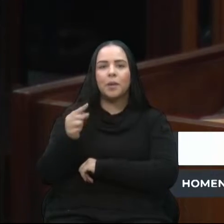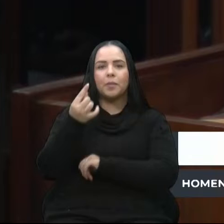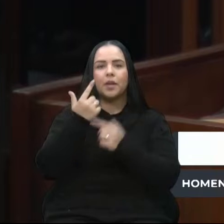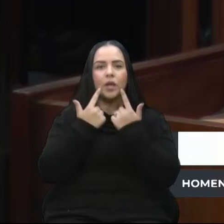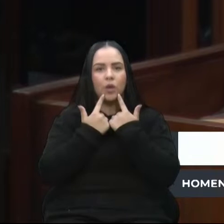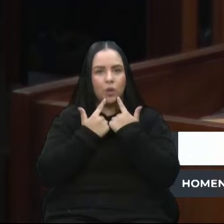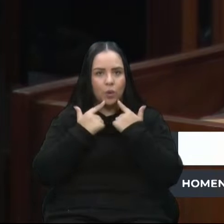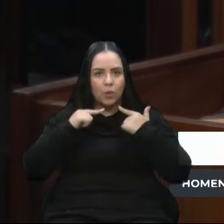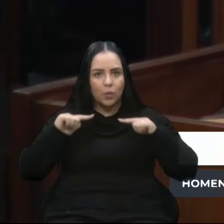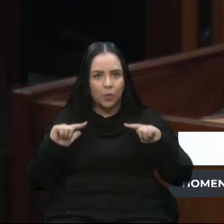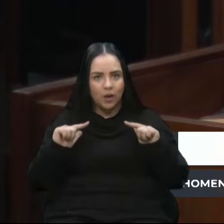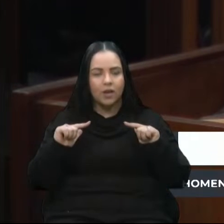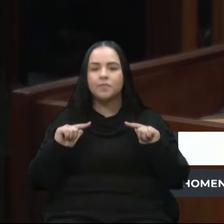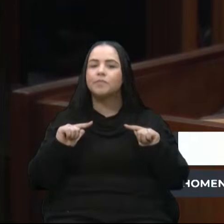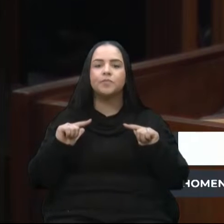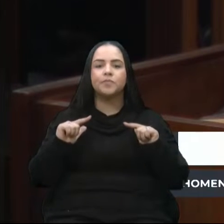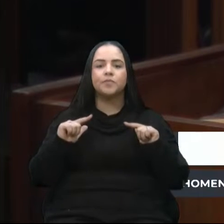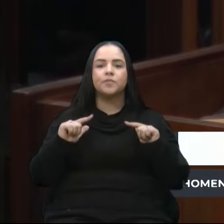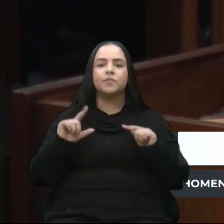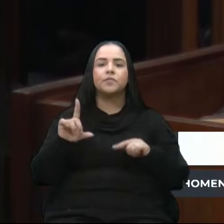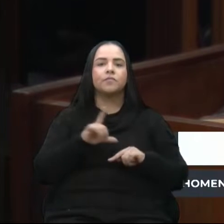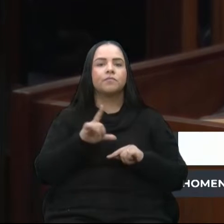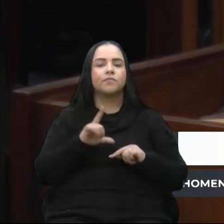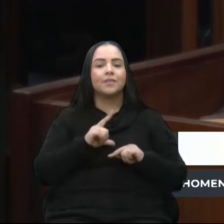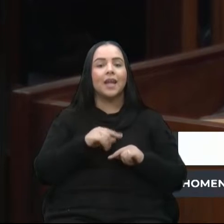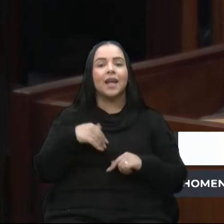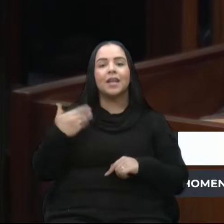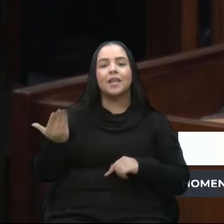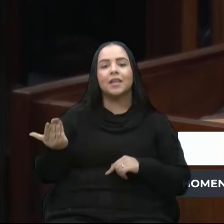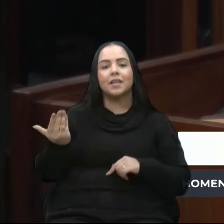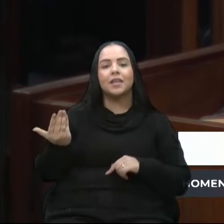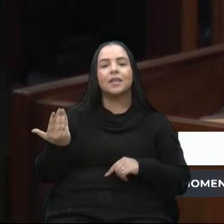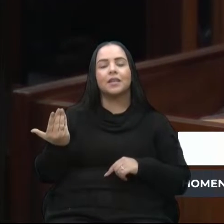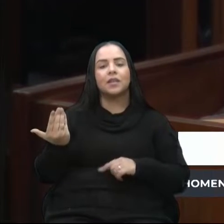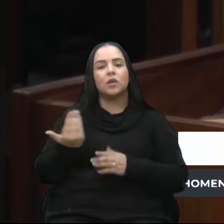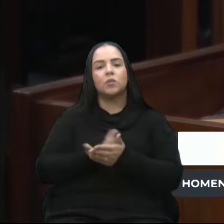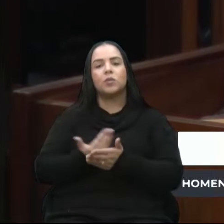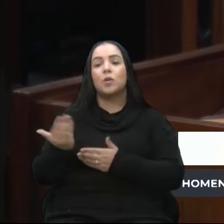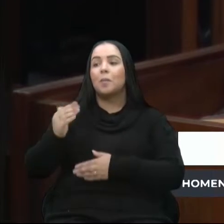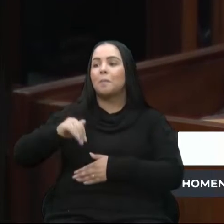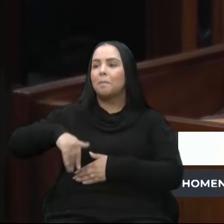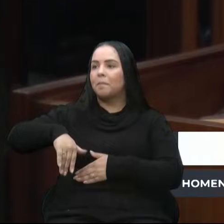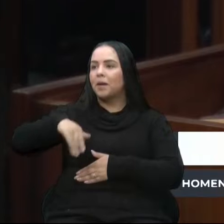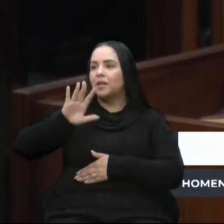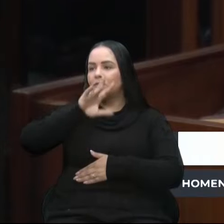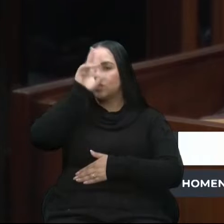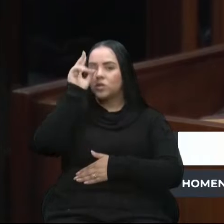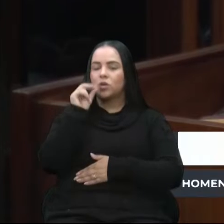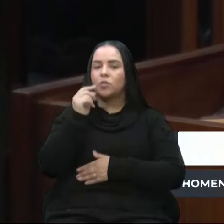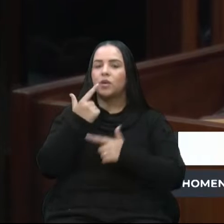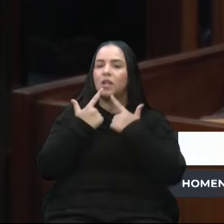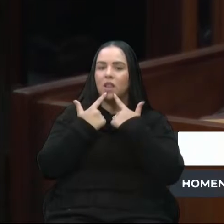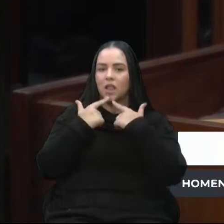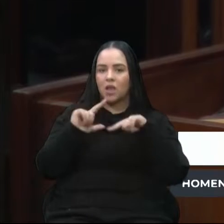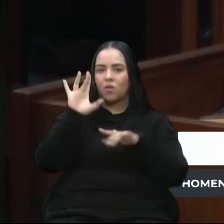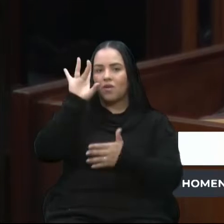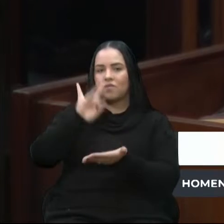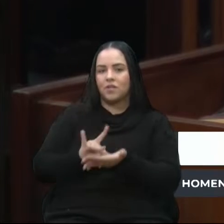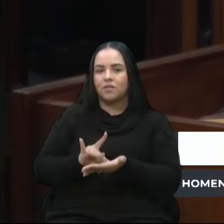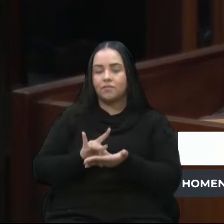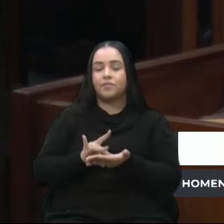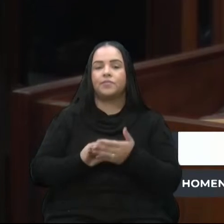imigração inventariada e reconhecida, foi aí que surgiram muitos municípios como língua cooficial.